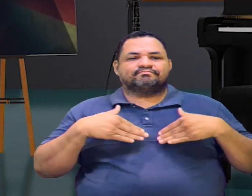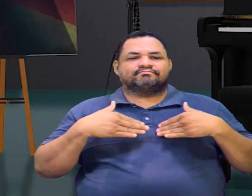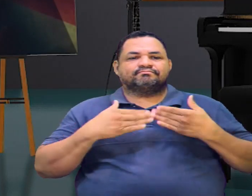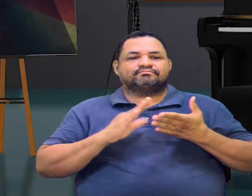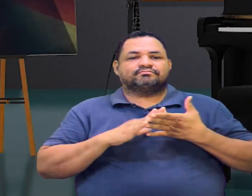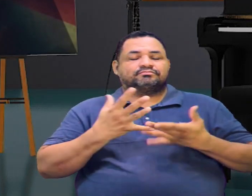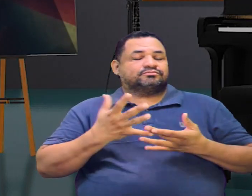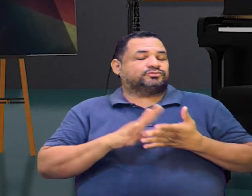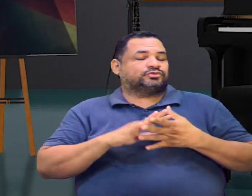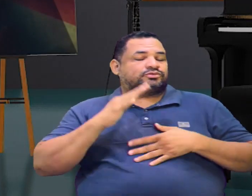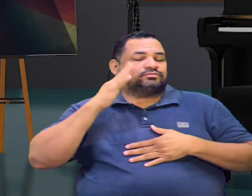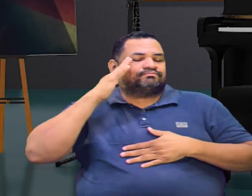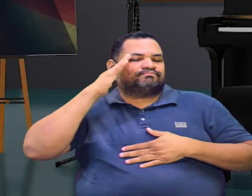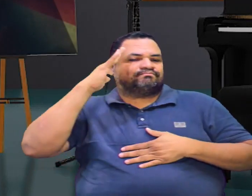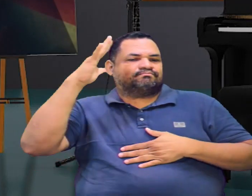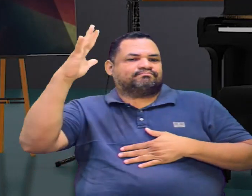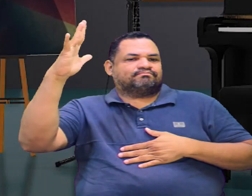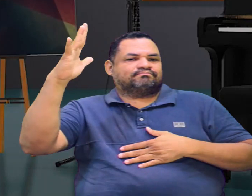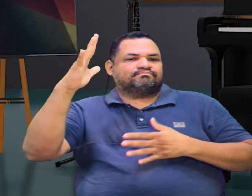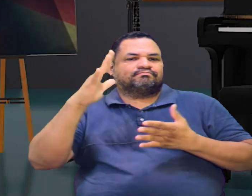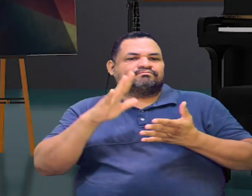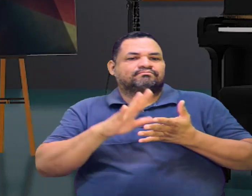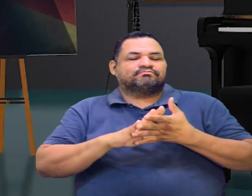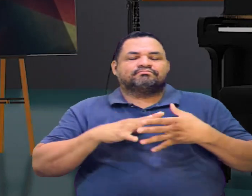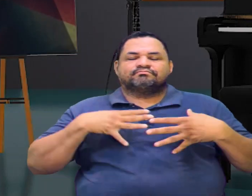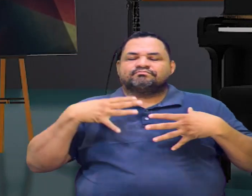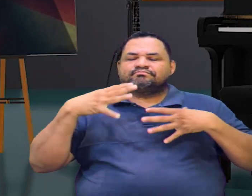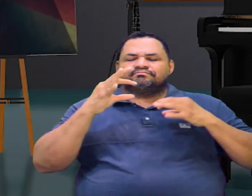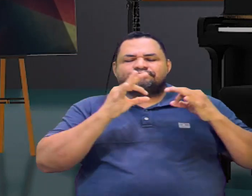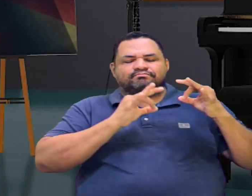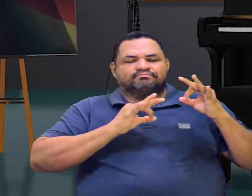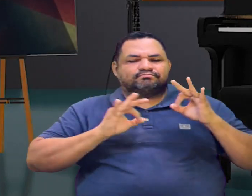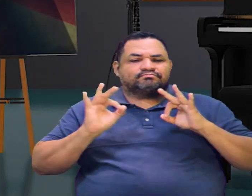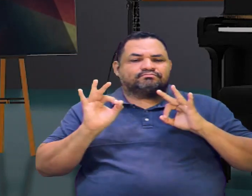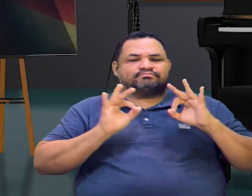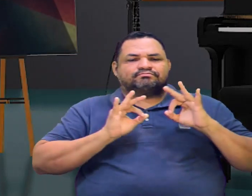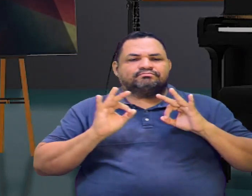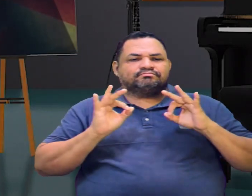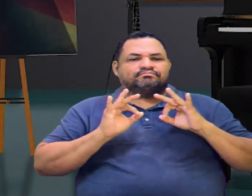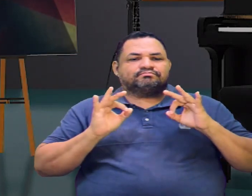do teu sonho encantador.